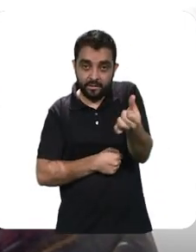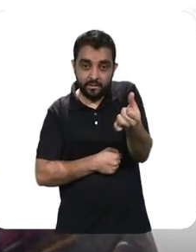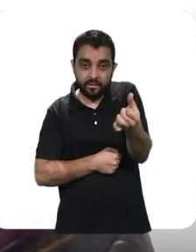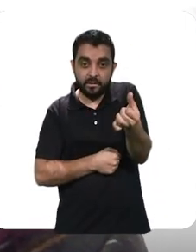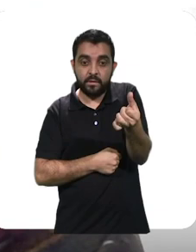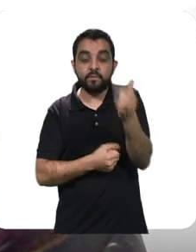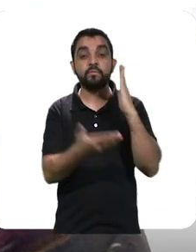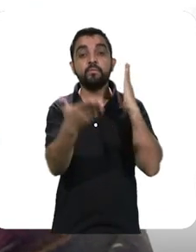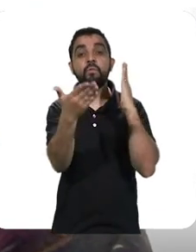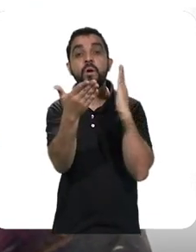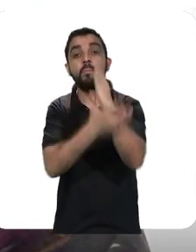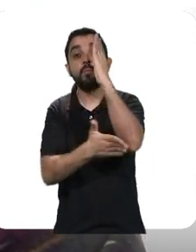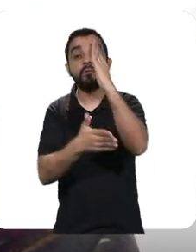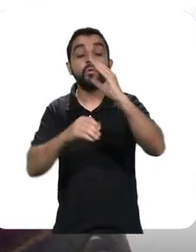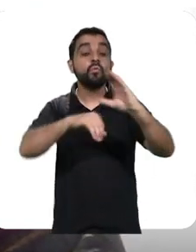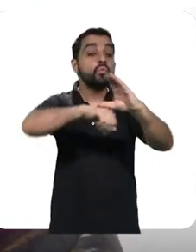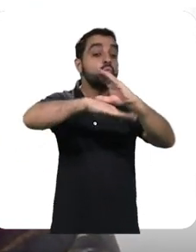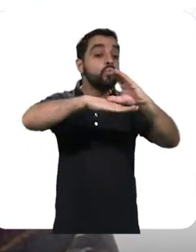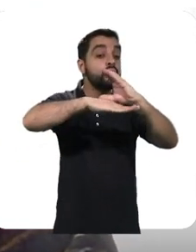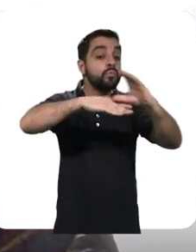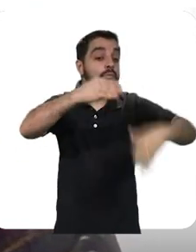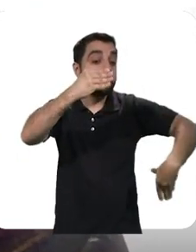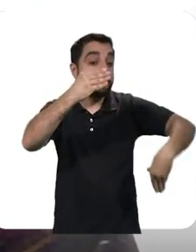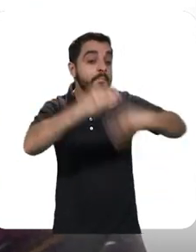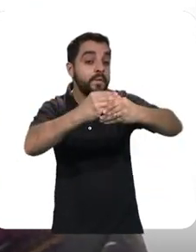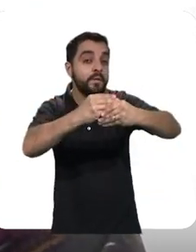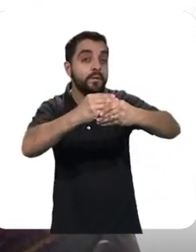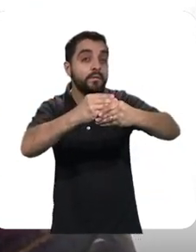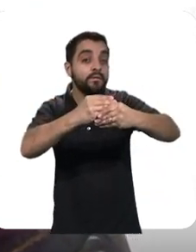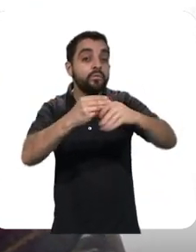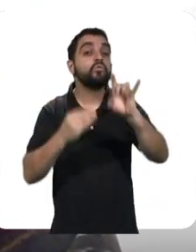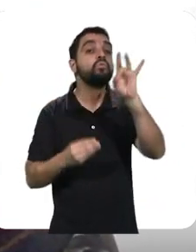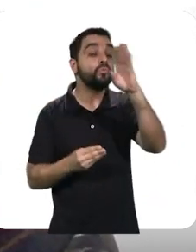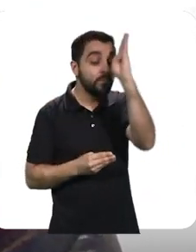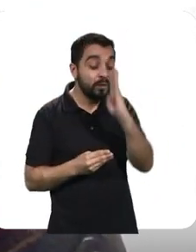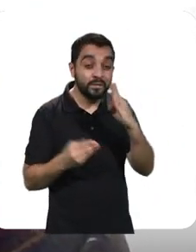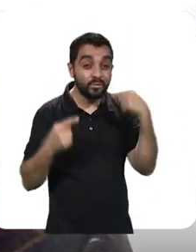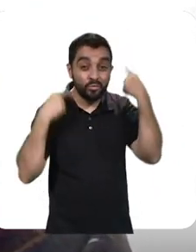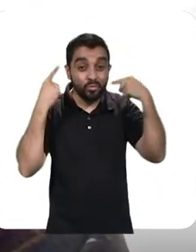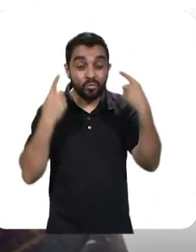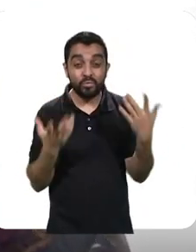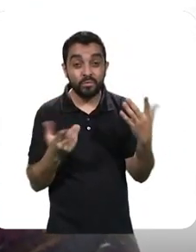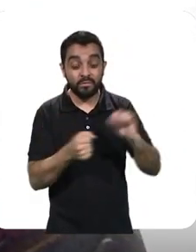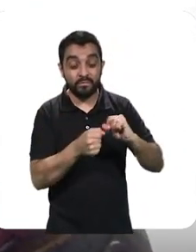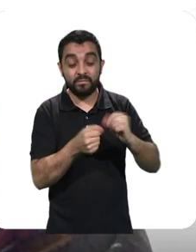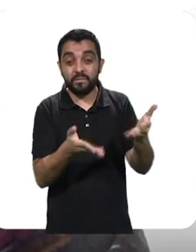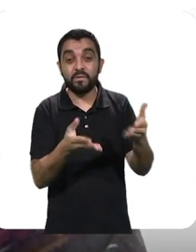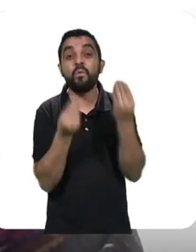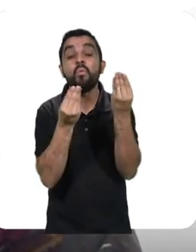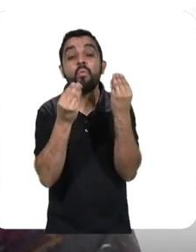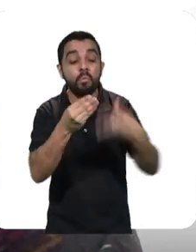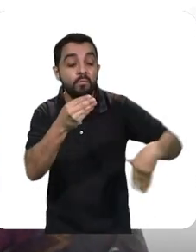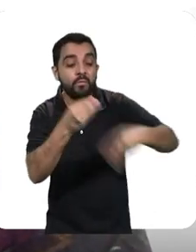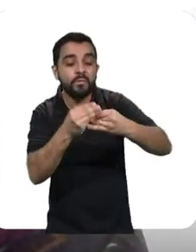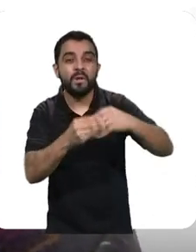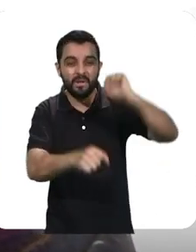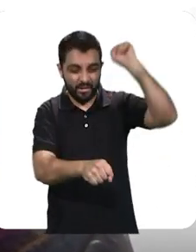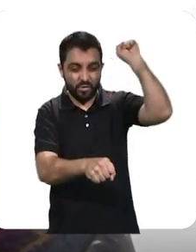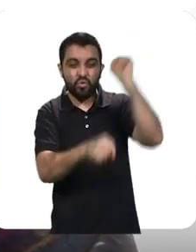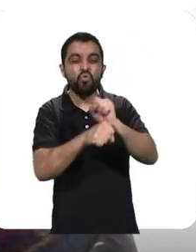2016, aprovou uma emenda na Constituição que só o Brasil é louco o suficiente para fazer algo do